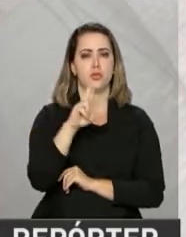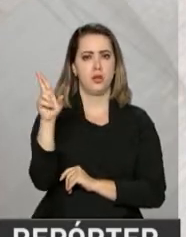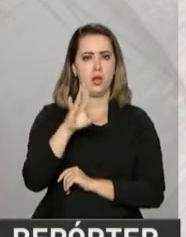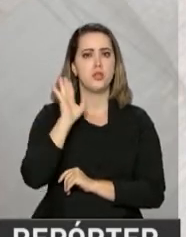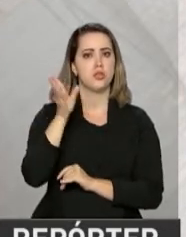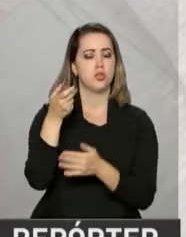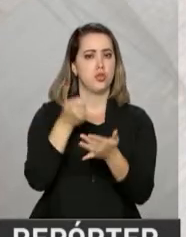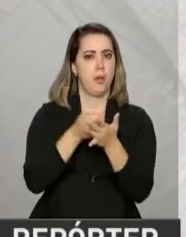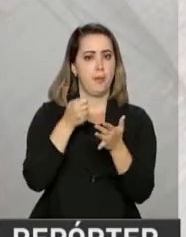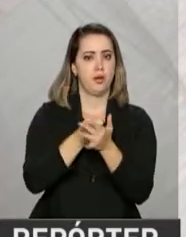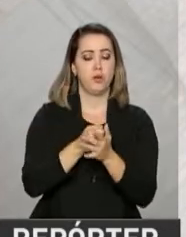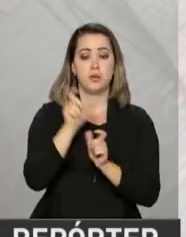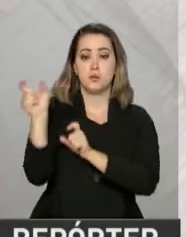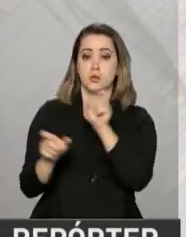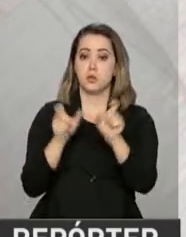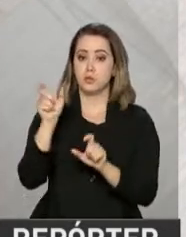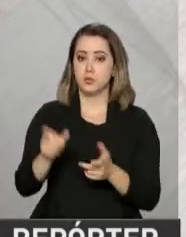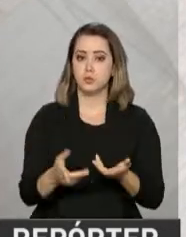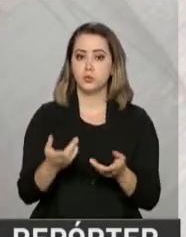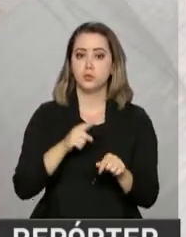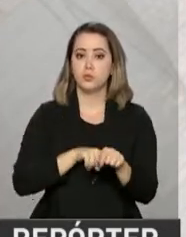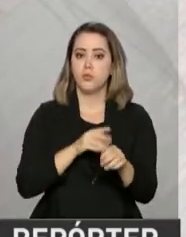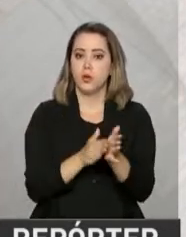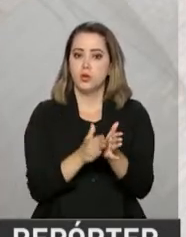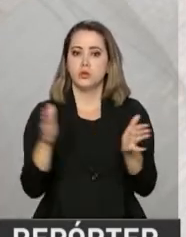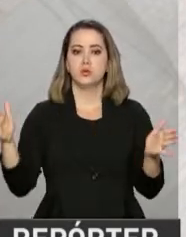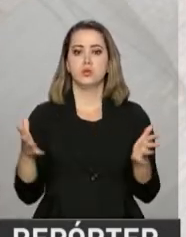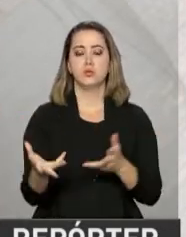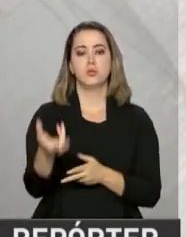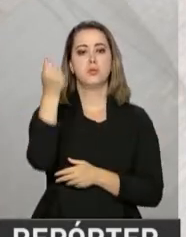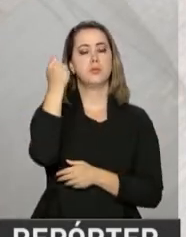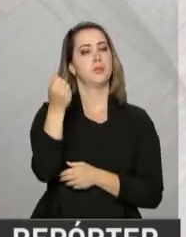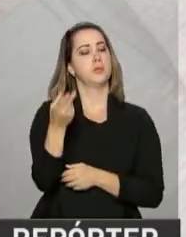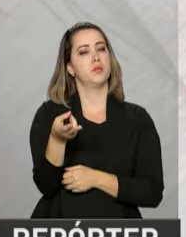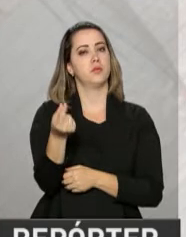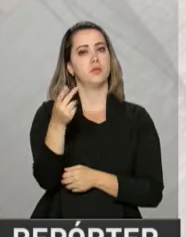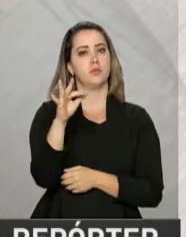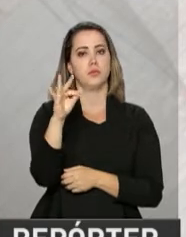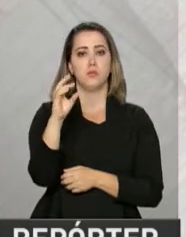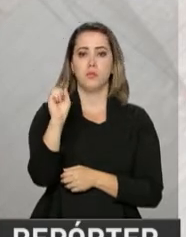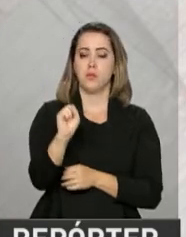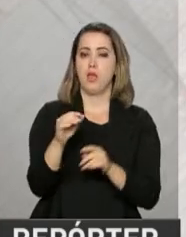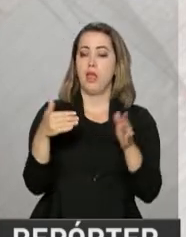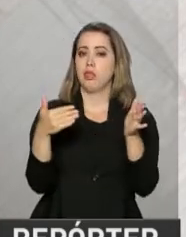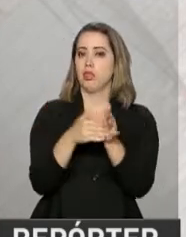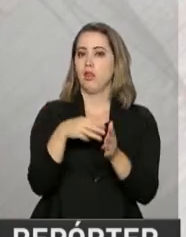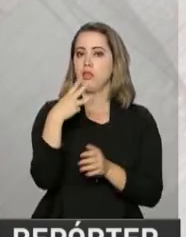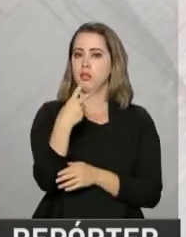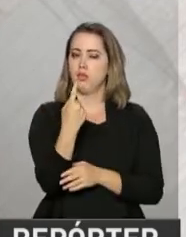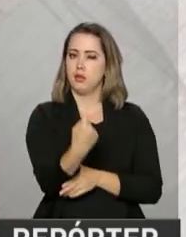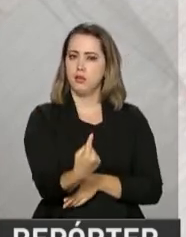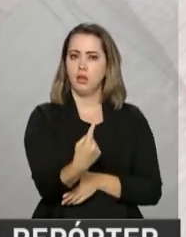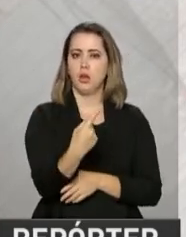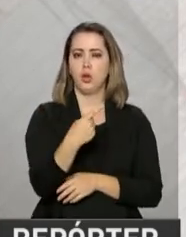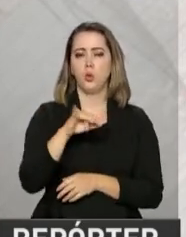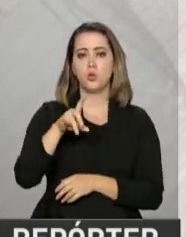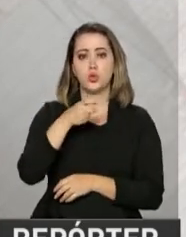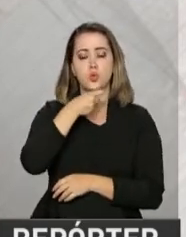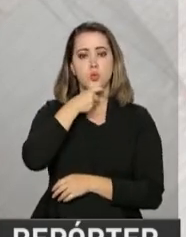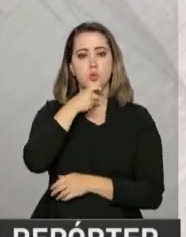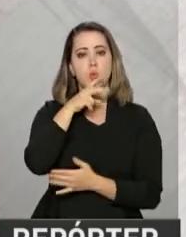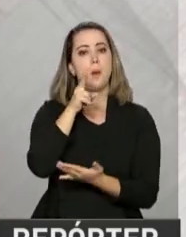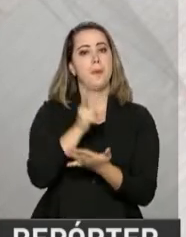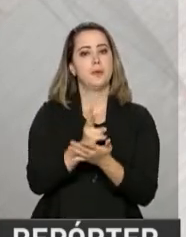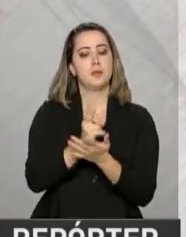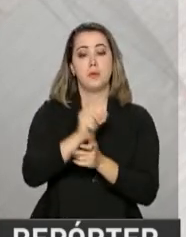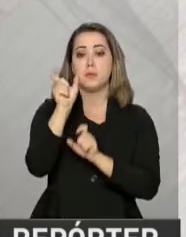pagos aos trabalhadores o prazo para saque nas contas inativas vai até o dia 31 de julho inclusive para